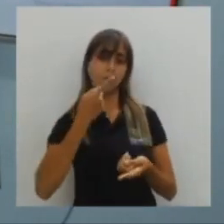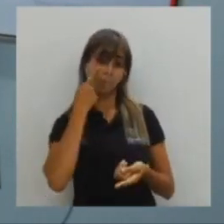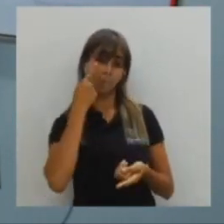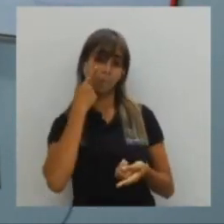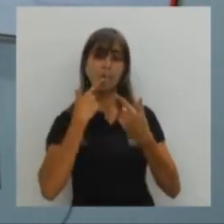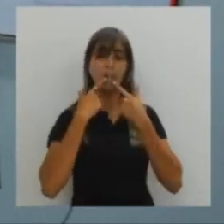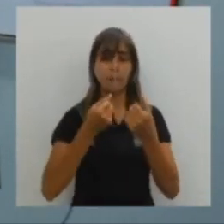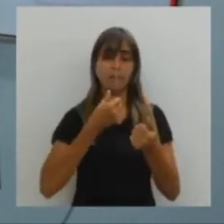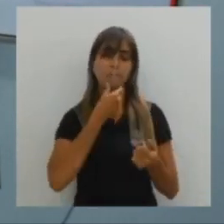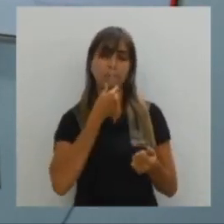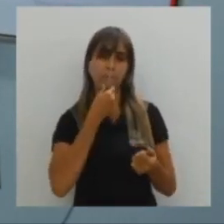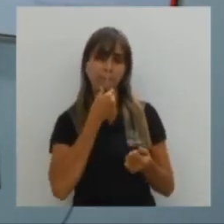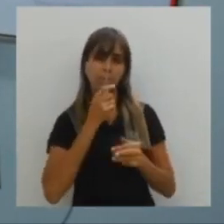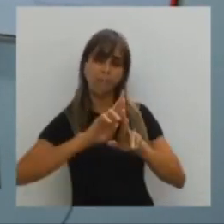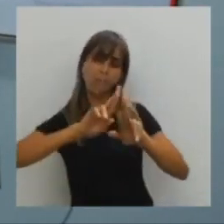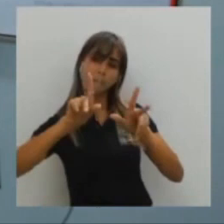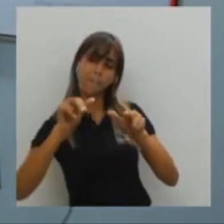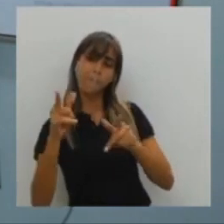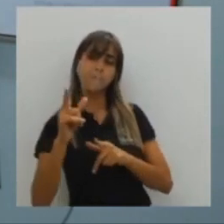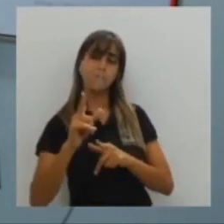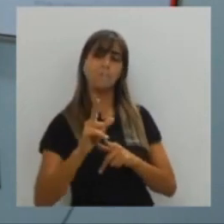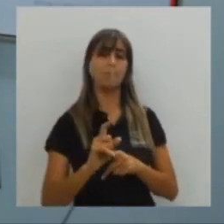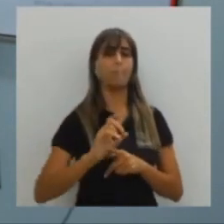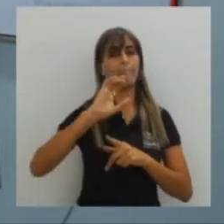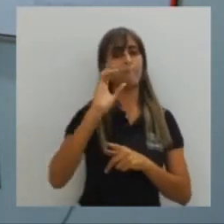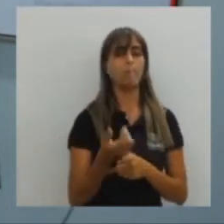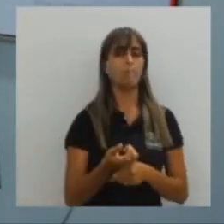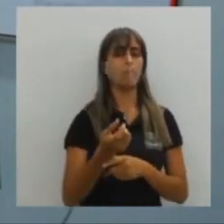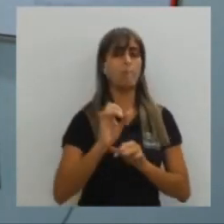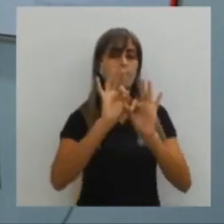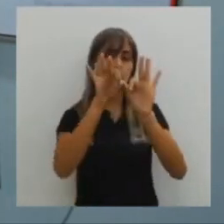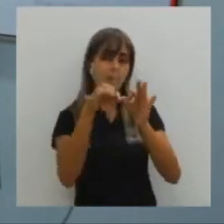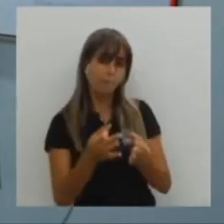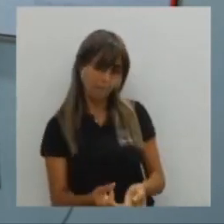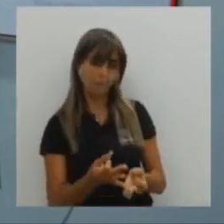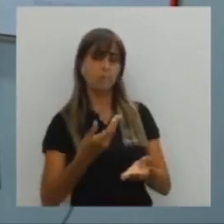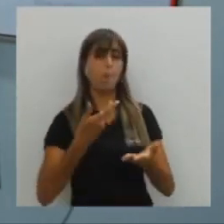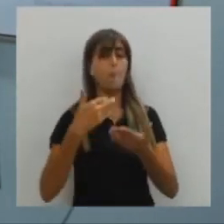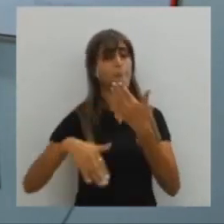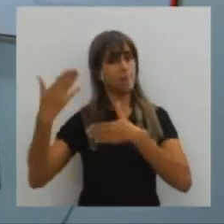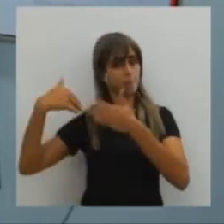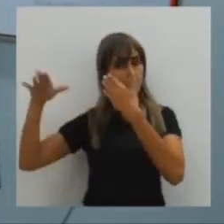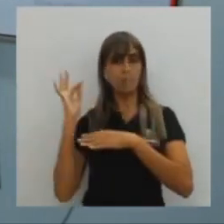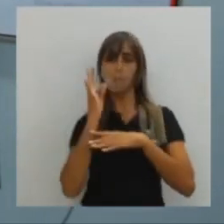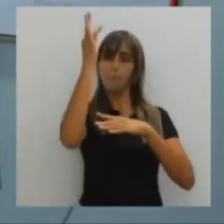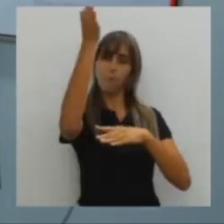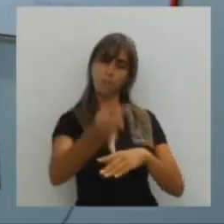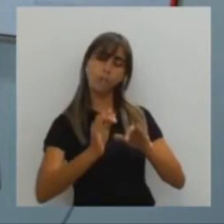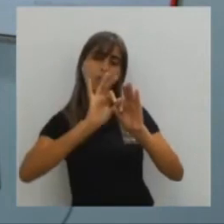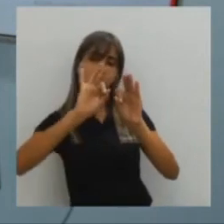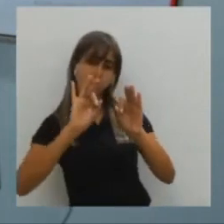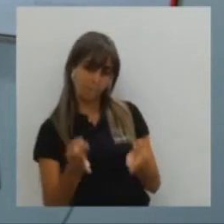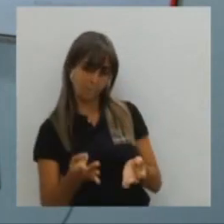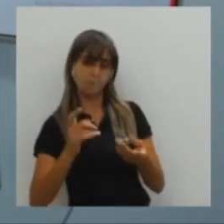a língua inglesa ela faz uma distinção dos tempos verbais, né? A gente tem os tempos verbais simples, que é o passado simples, futuro simples e o